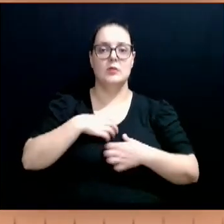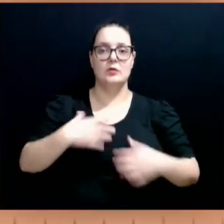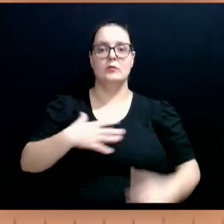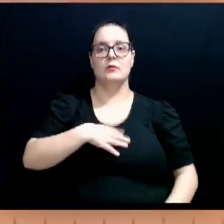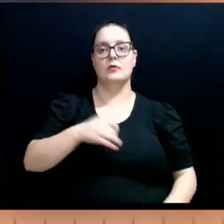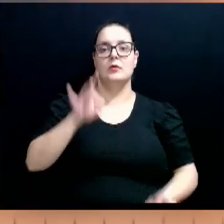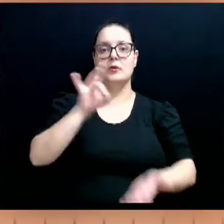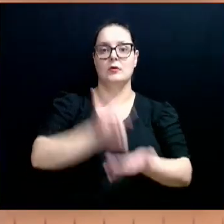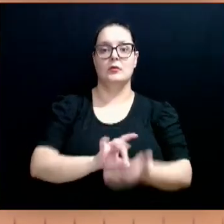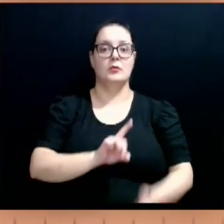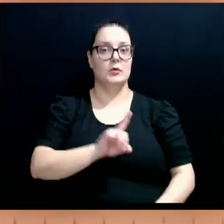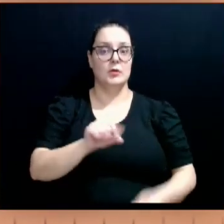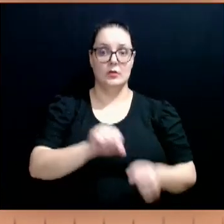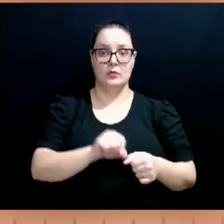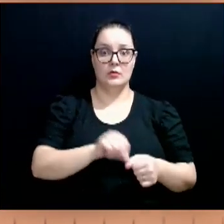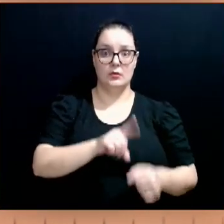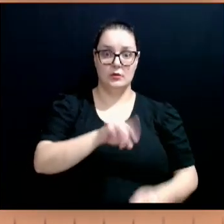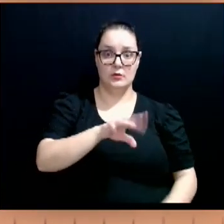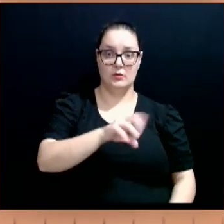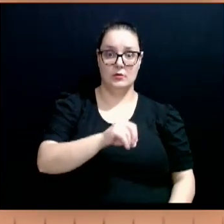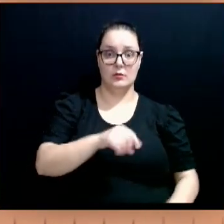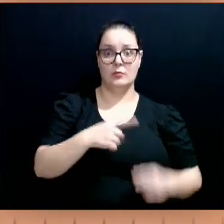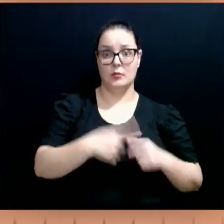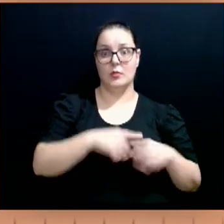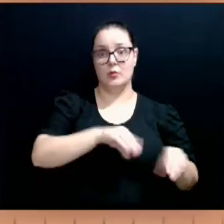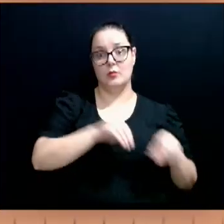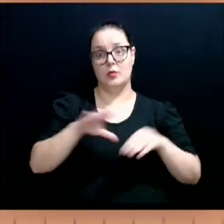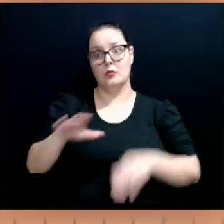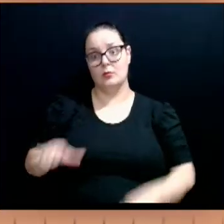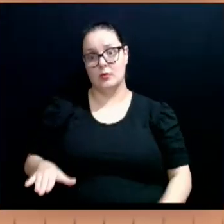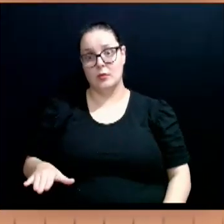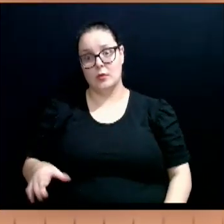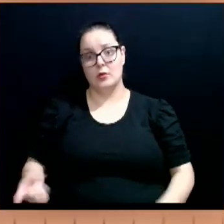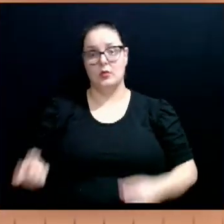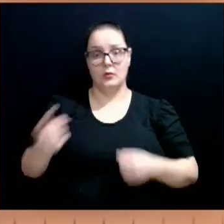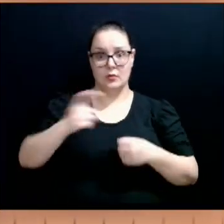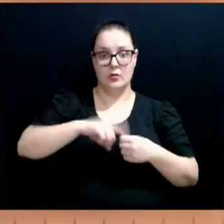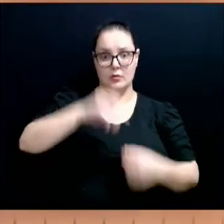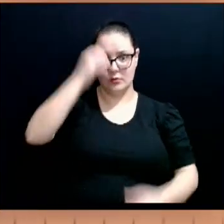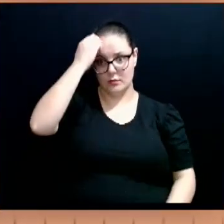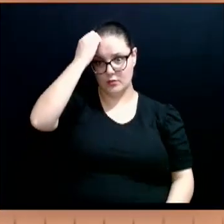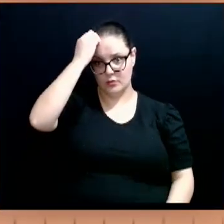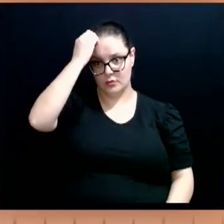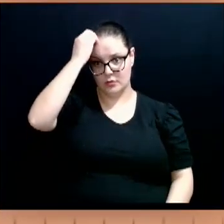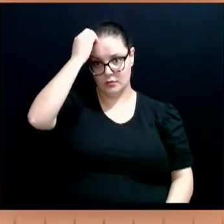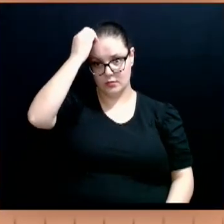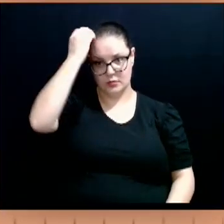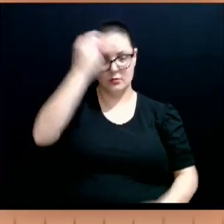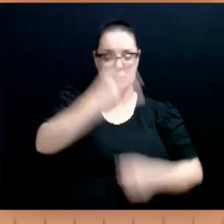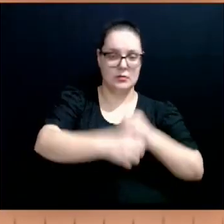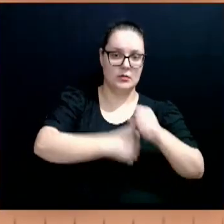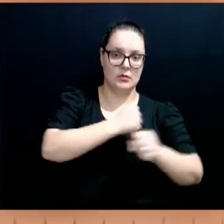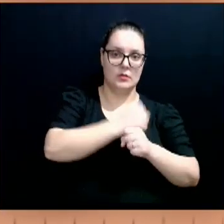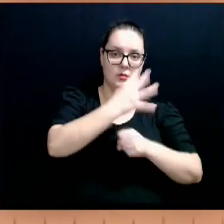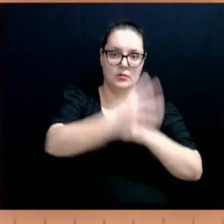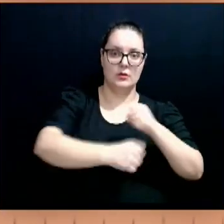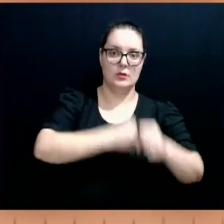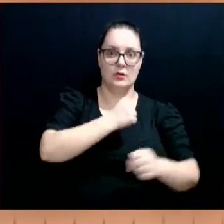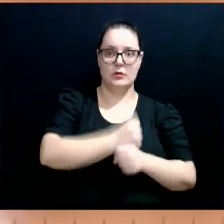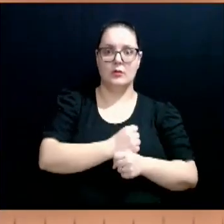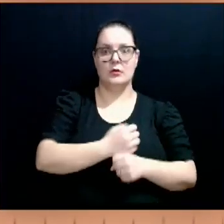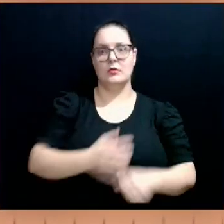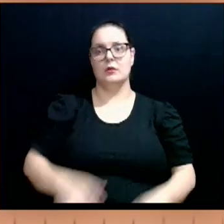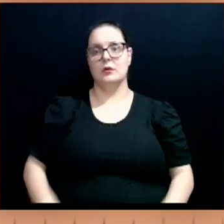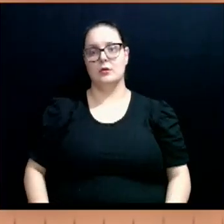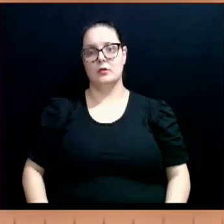Dourados, que eu saí de lá pequenininho, voltei faz pouco tempo, passamos lá, né, uns 3, 4 anos, passamos de passagem, que a gente estava viajando,